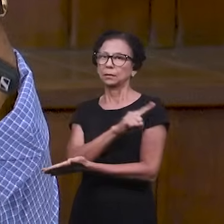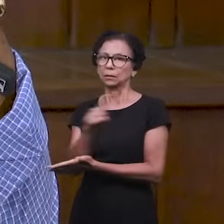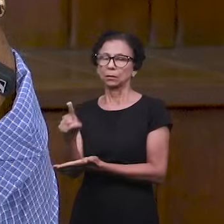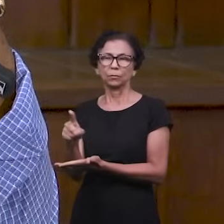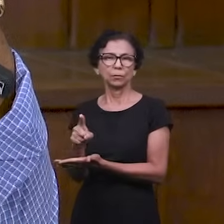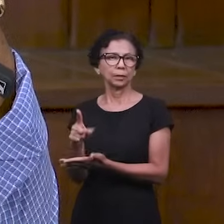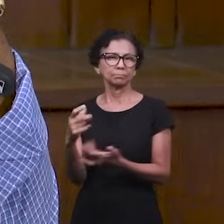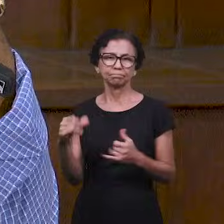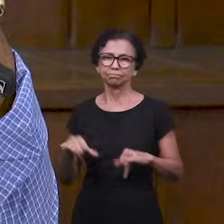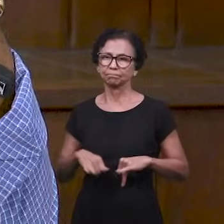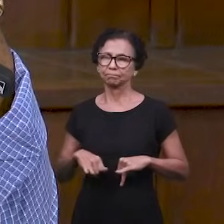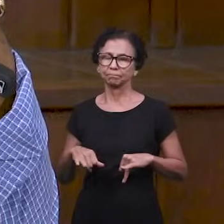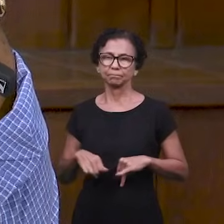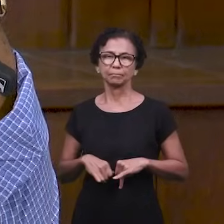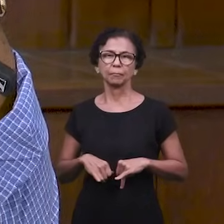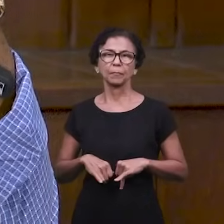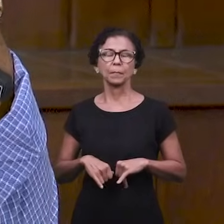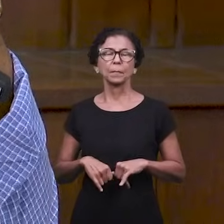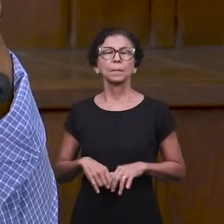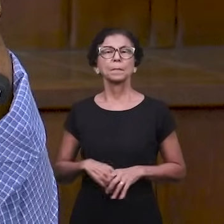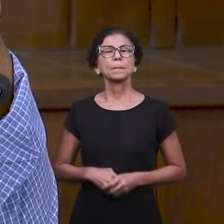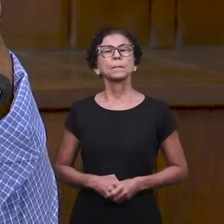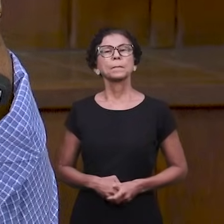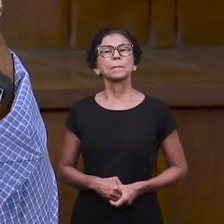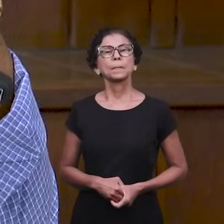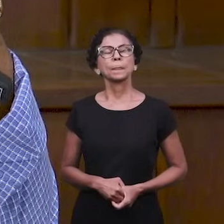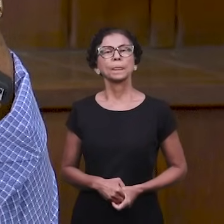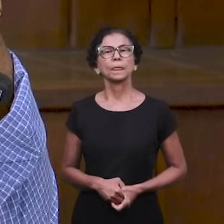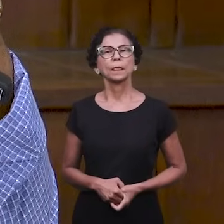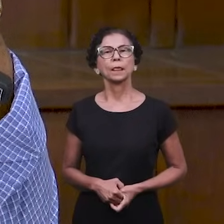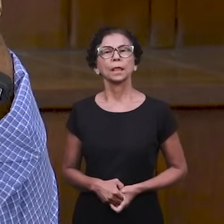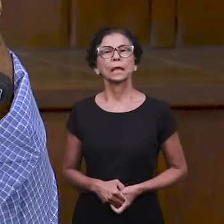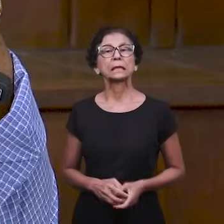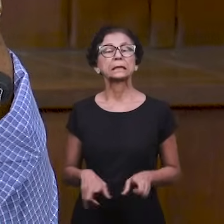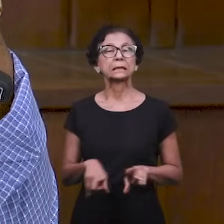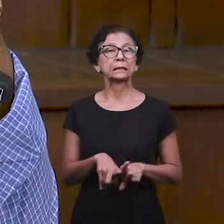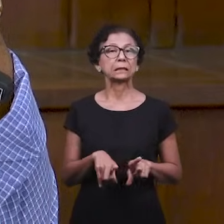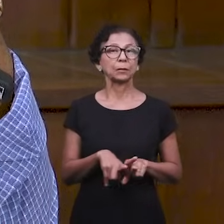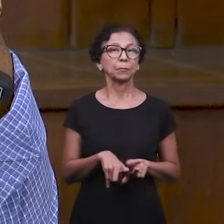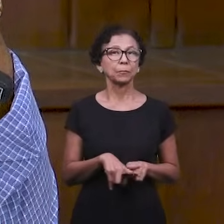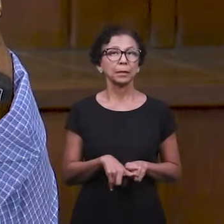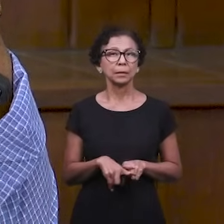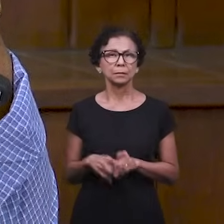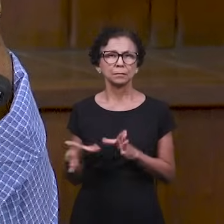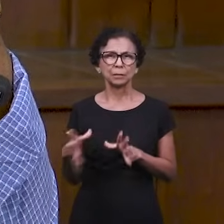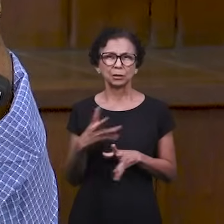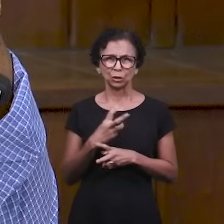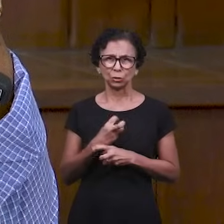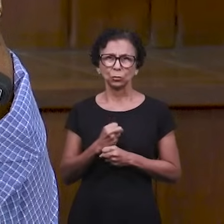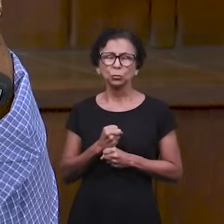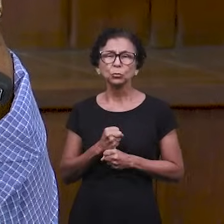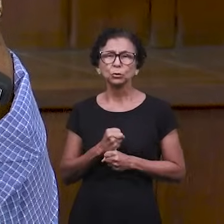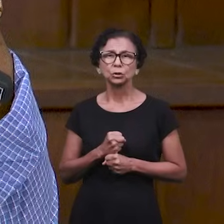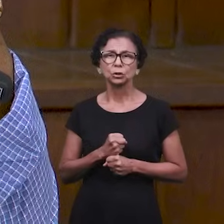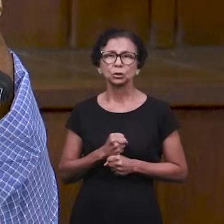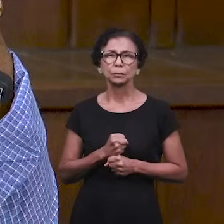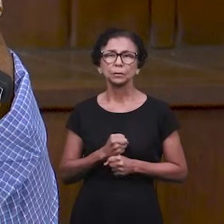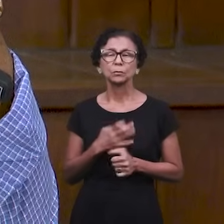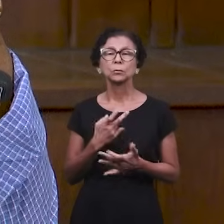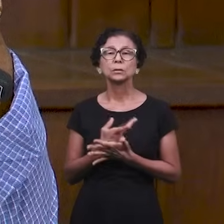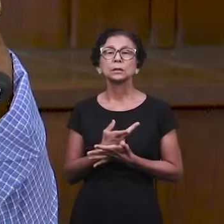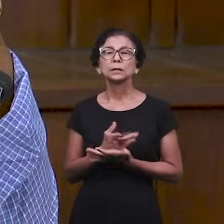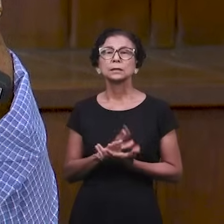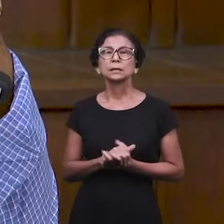último, nós falamos aqui, na grande tribulação, você quer saber o que vai acontecer? É o tempo